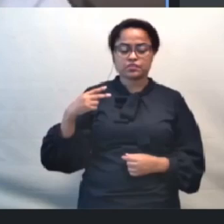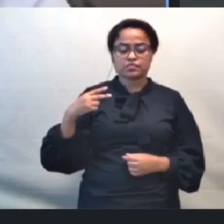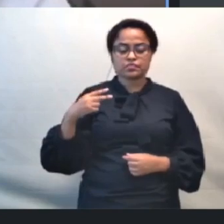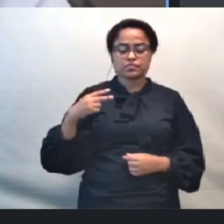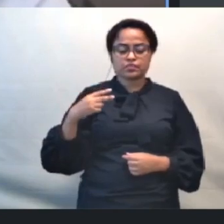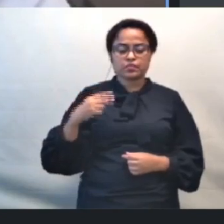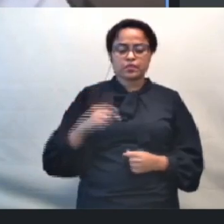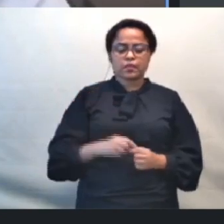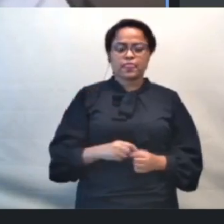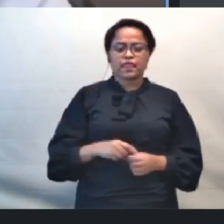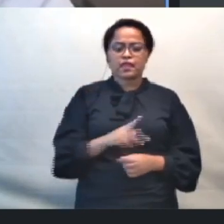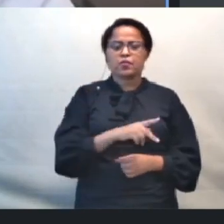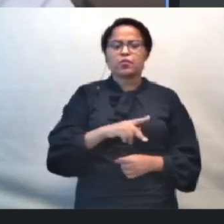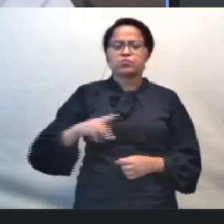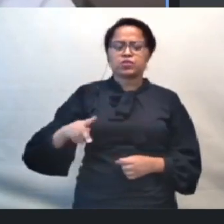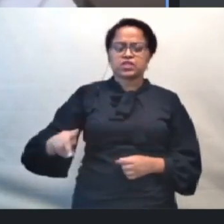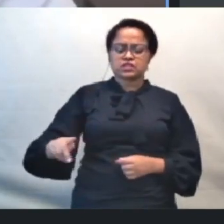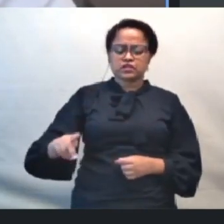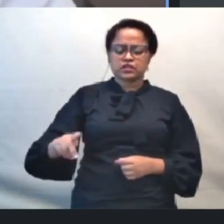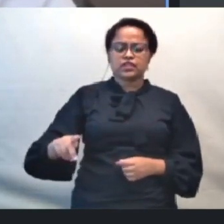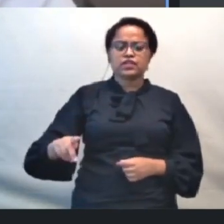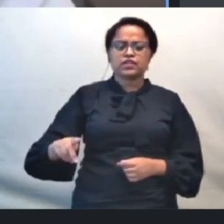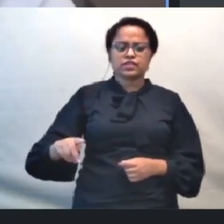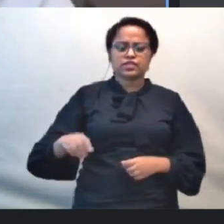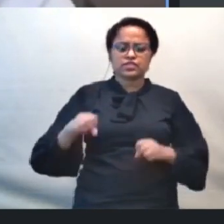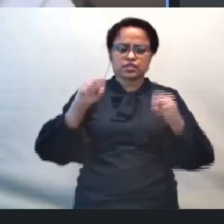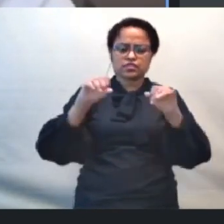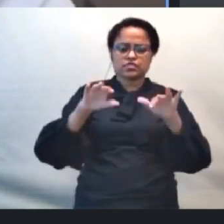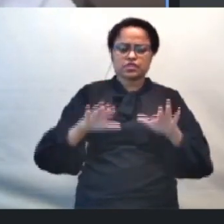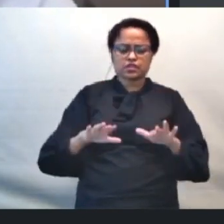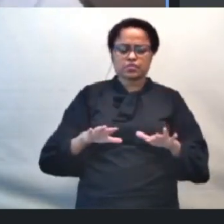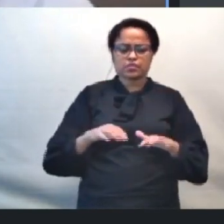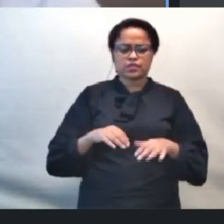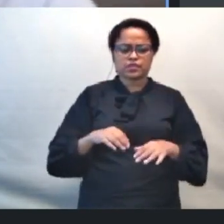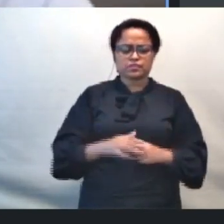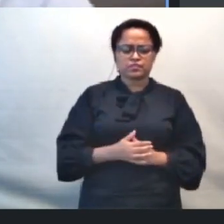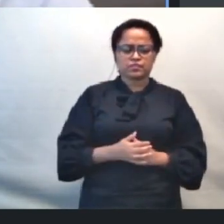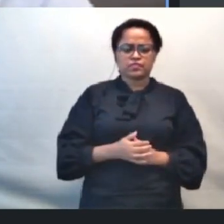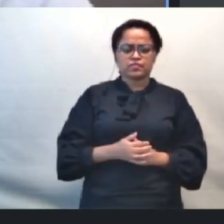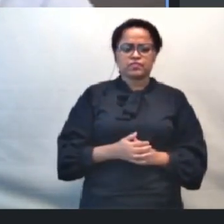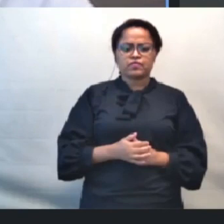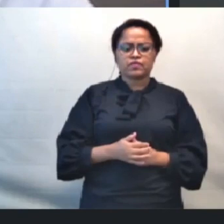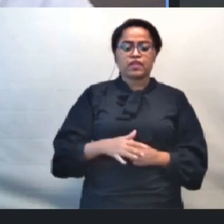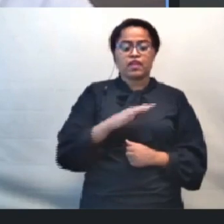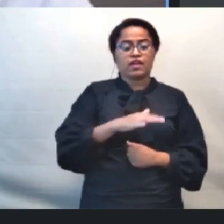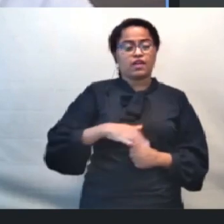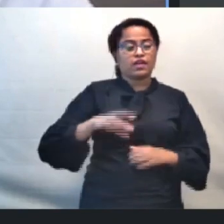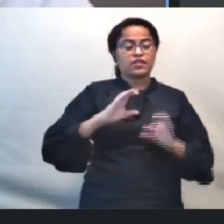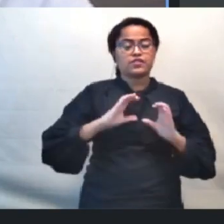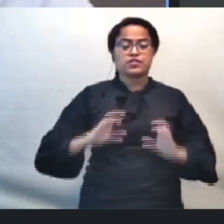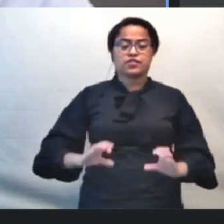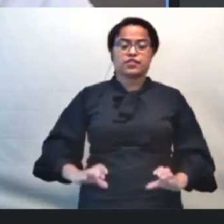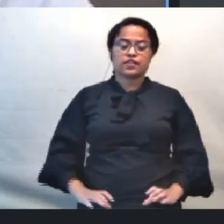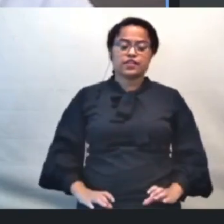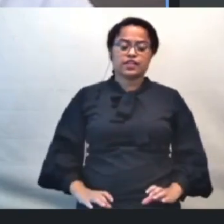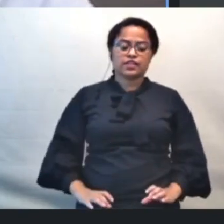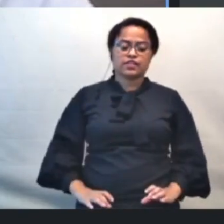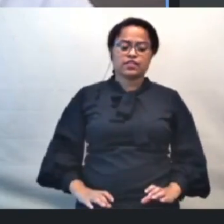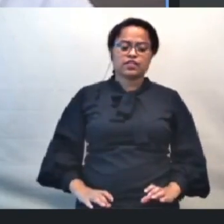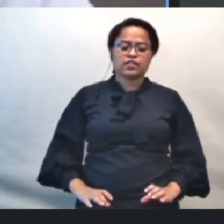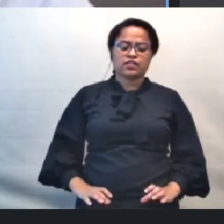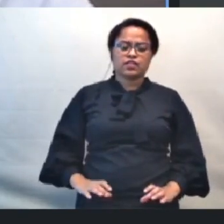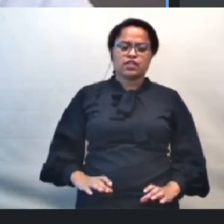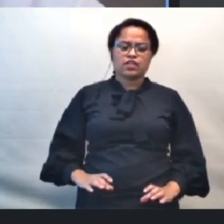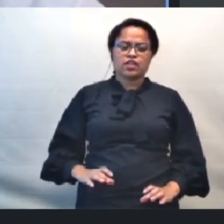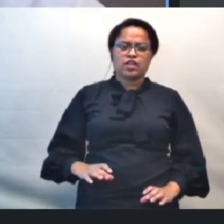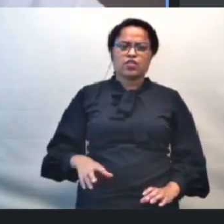essa audiência pública. Leis, você mencionou a área da cidadania. Eu não consegui pegar aqui na sua pergunta se a sua dúvida